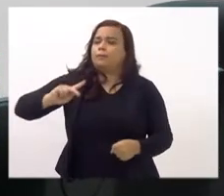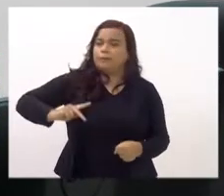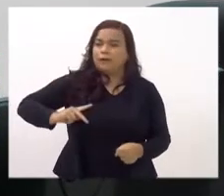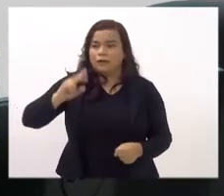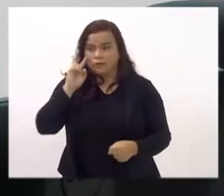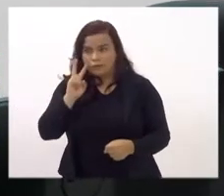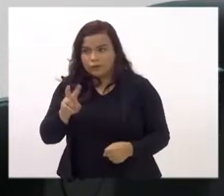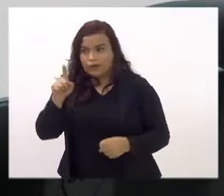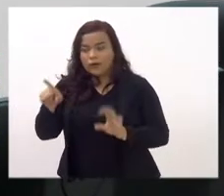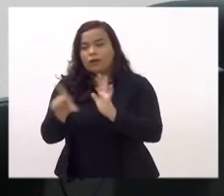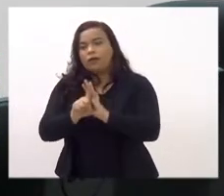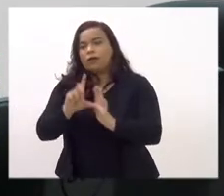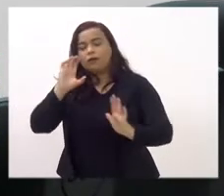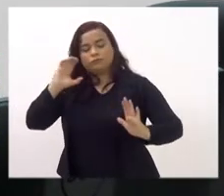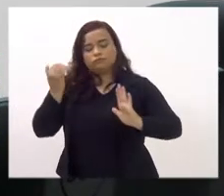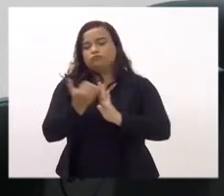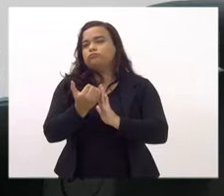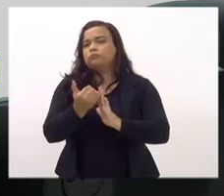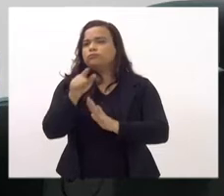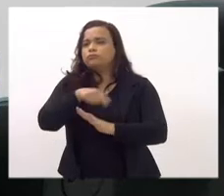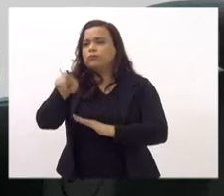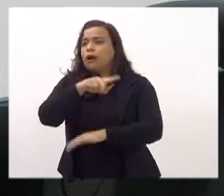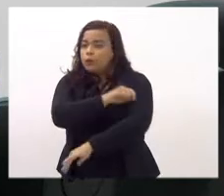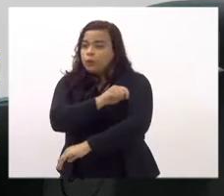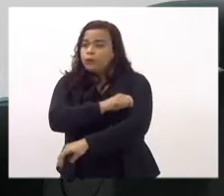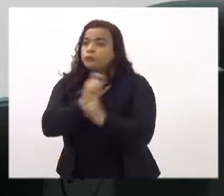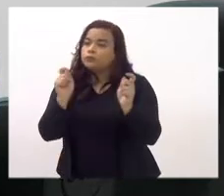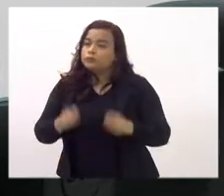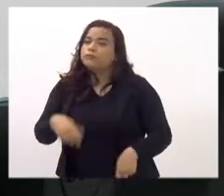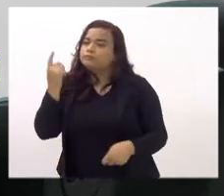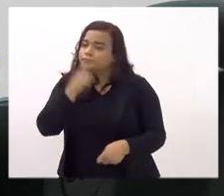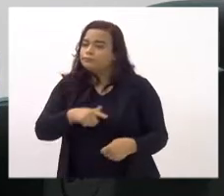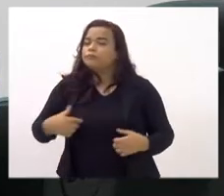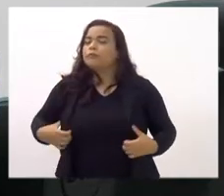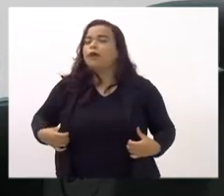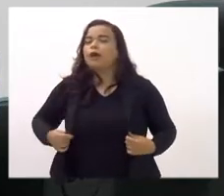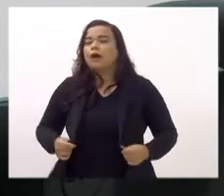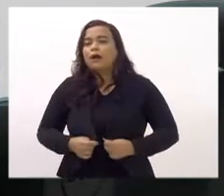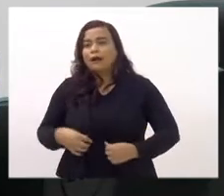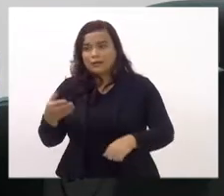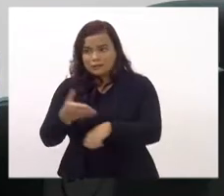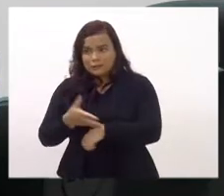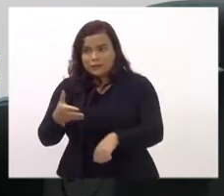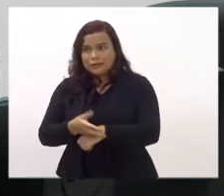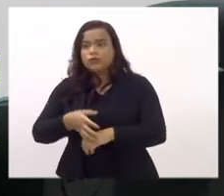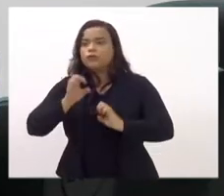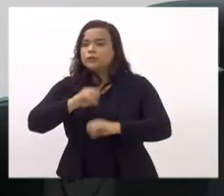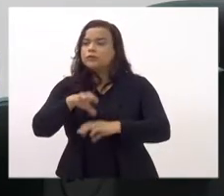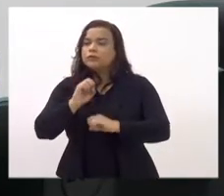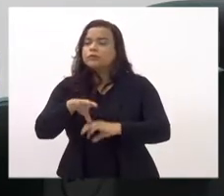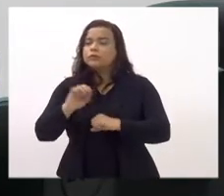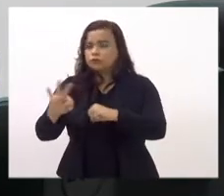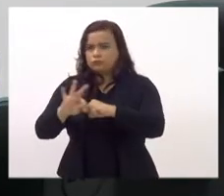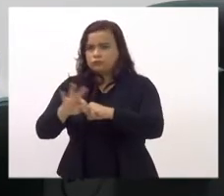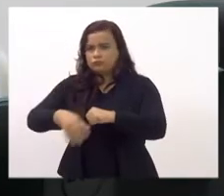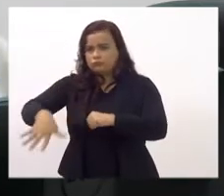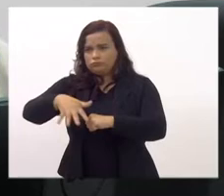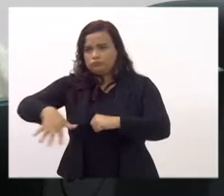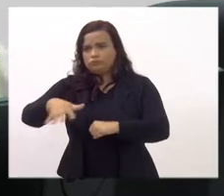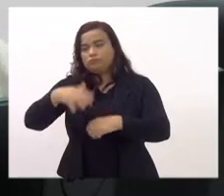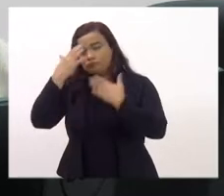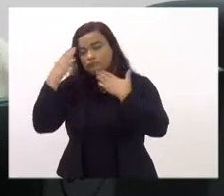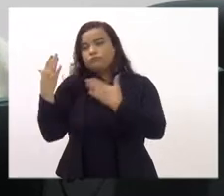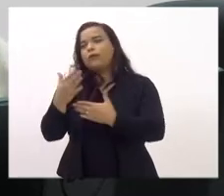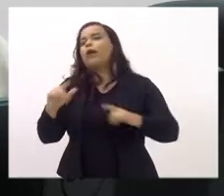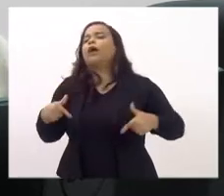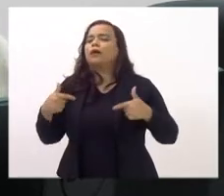fosse cumprida e os estudantes pudessem ter acesso ao ensino técnico. Então, muito obrigado. A